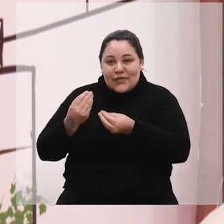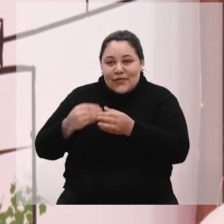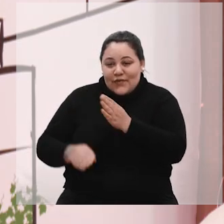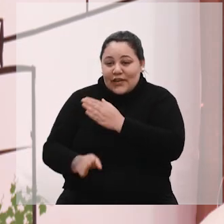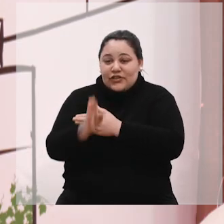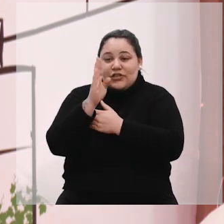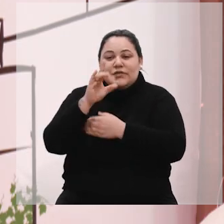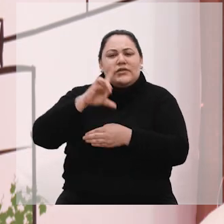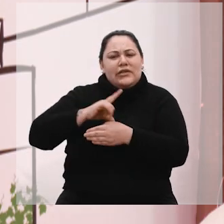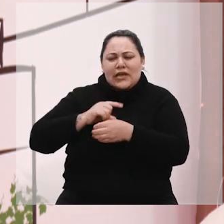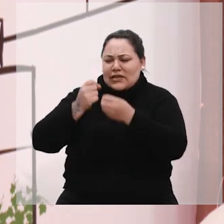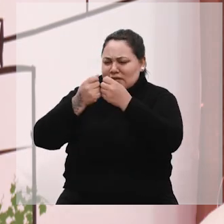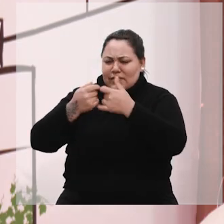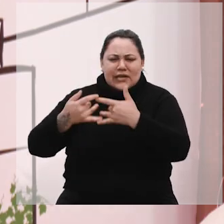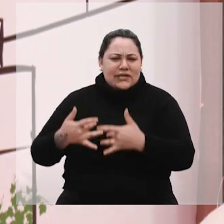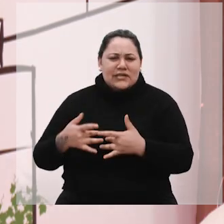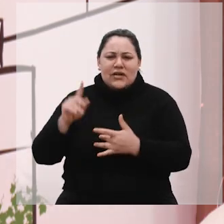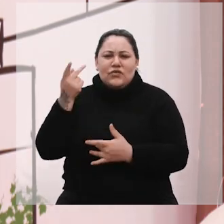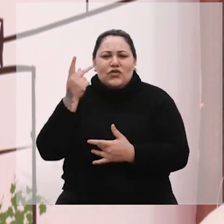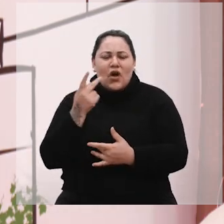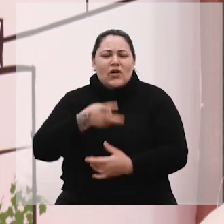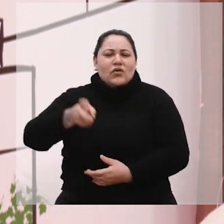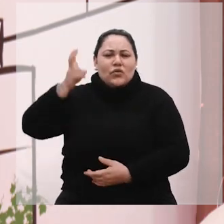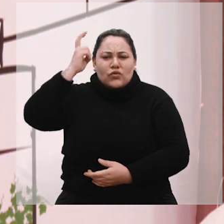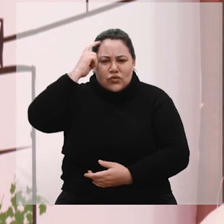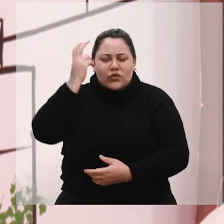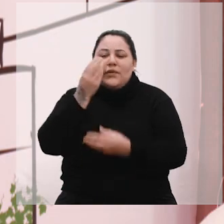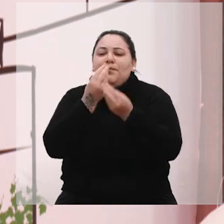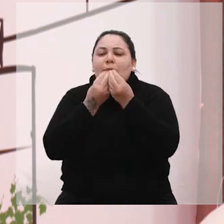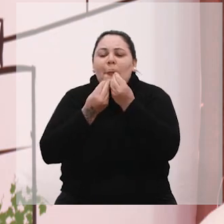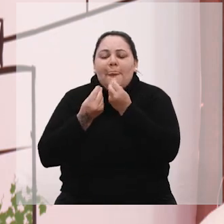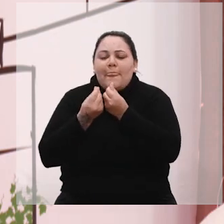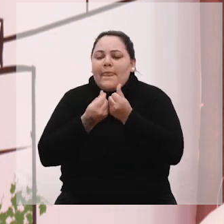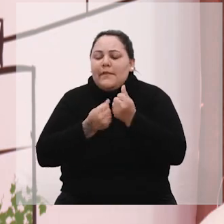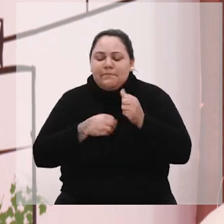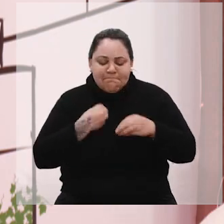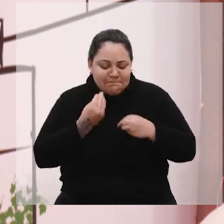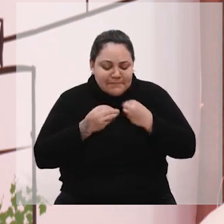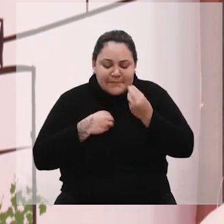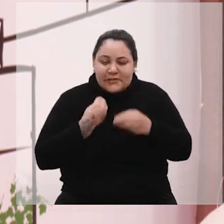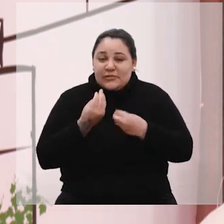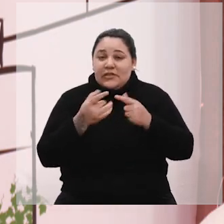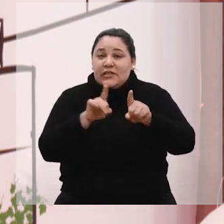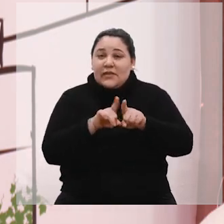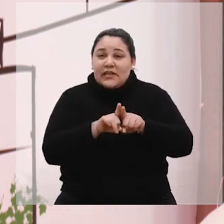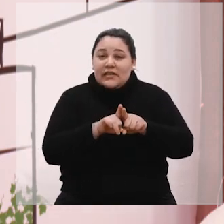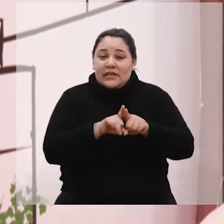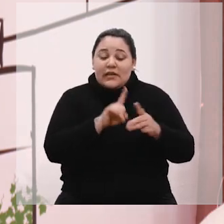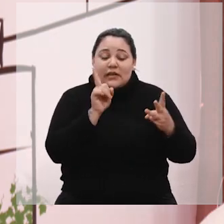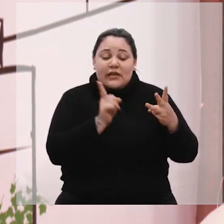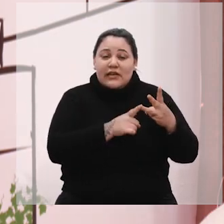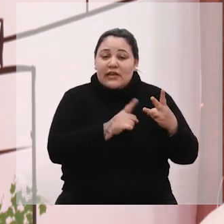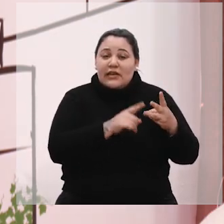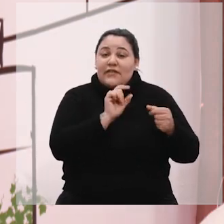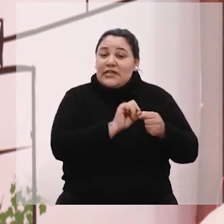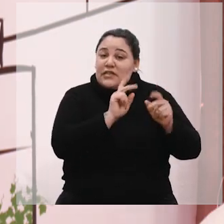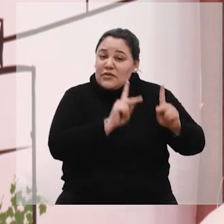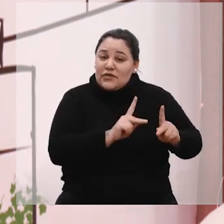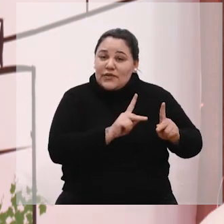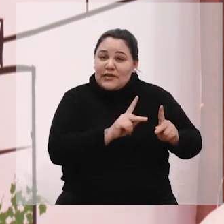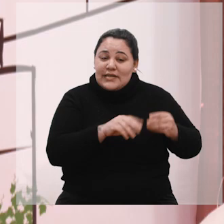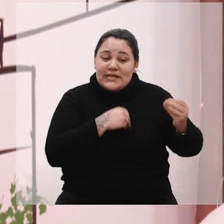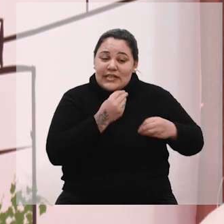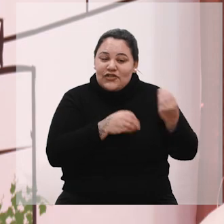se sintam lá, tanto que tem descrição de história, de cultura, de sabores, de sensações, e fazer com que as pessoas